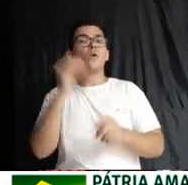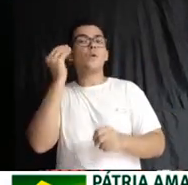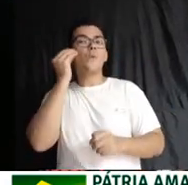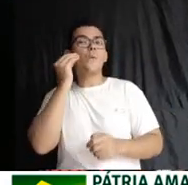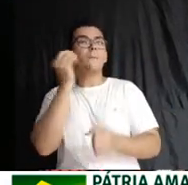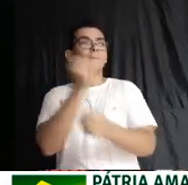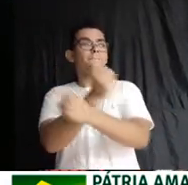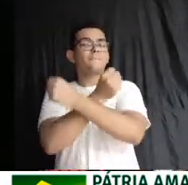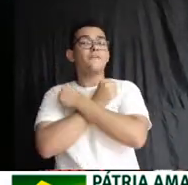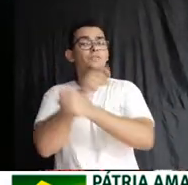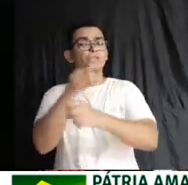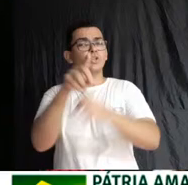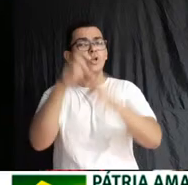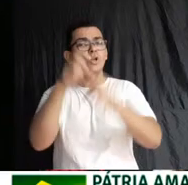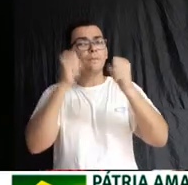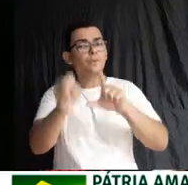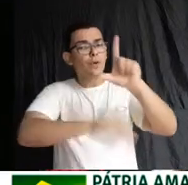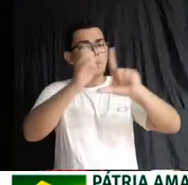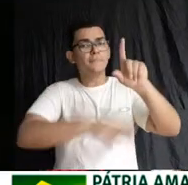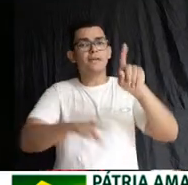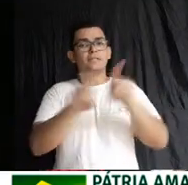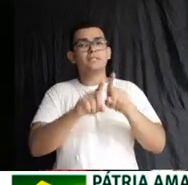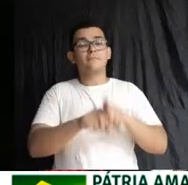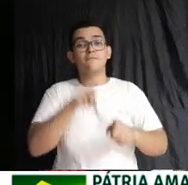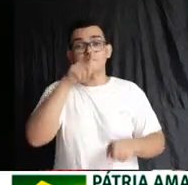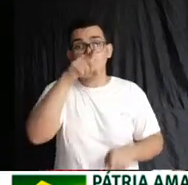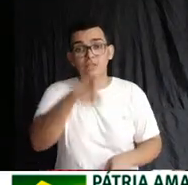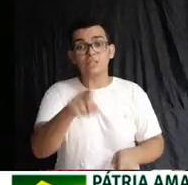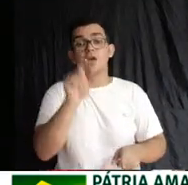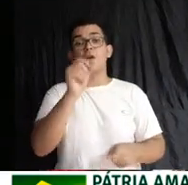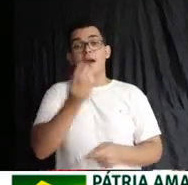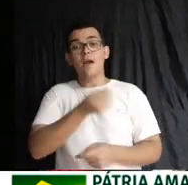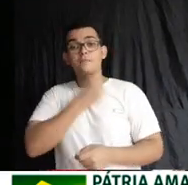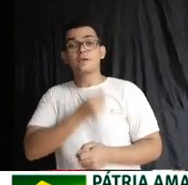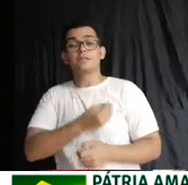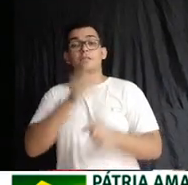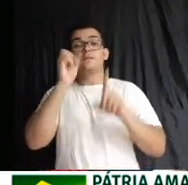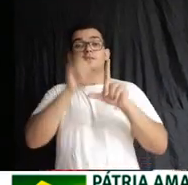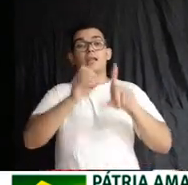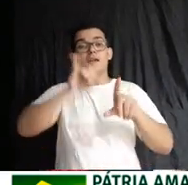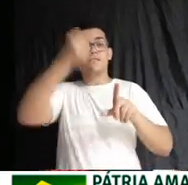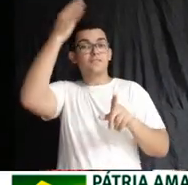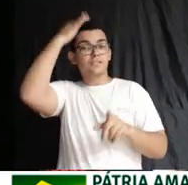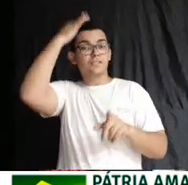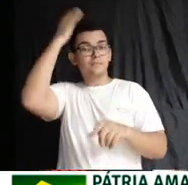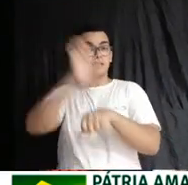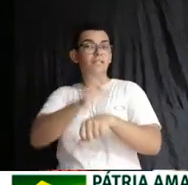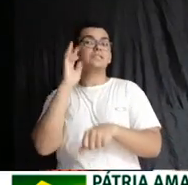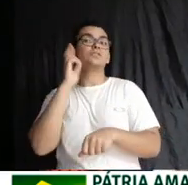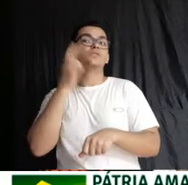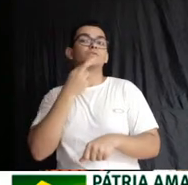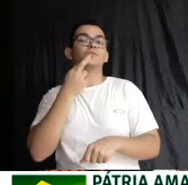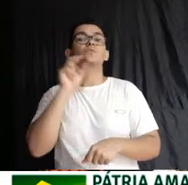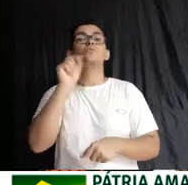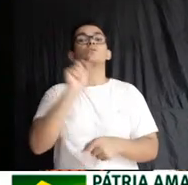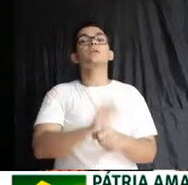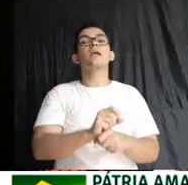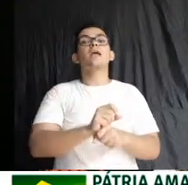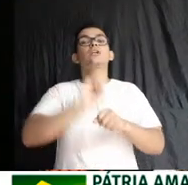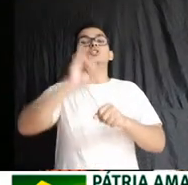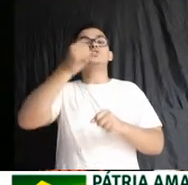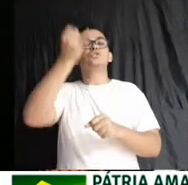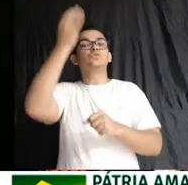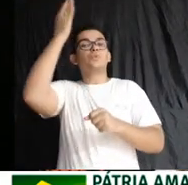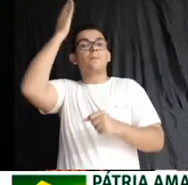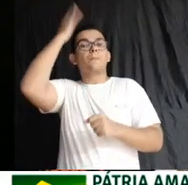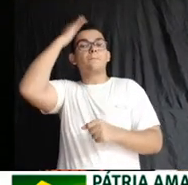vai compartilhando com a gente. Você está na live de Ji-Paraná, Rondônia, Ji-Paraná, música mostra, custeada com recurso oriundo